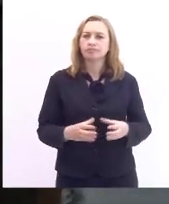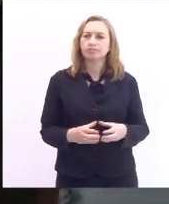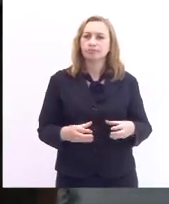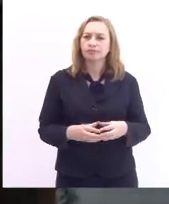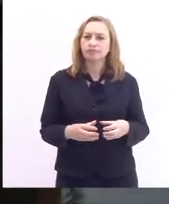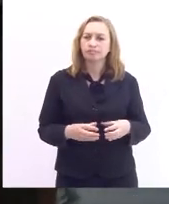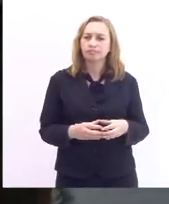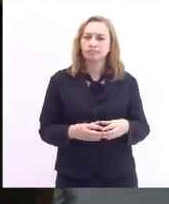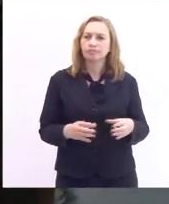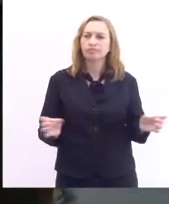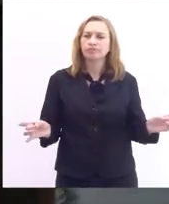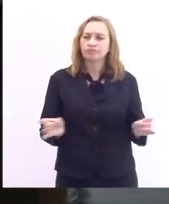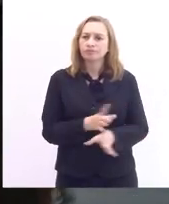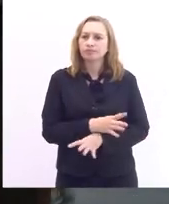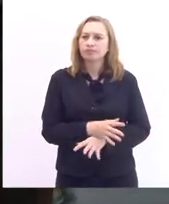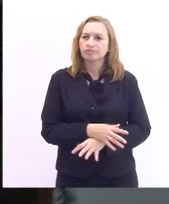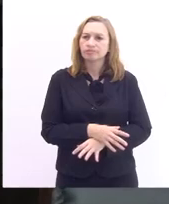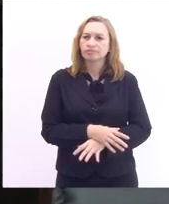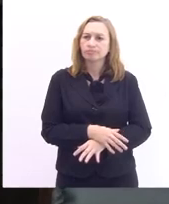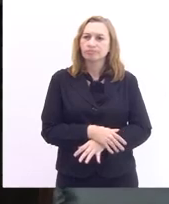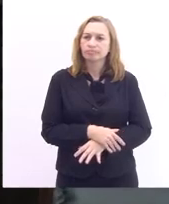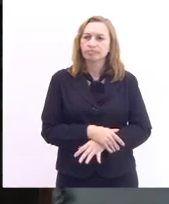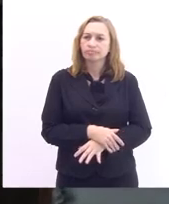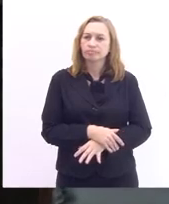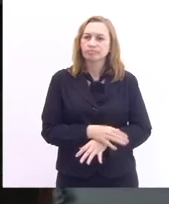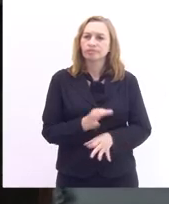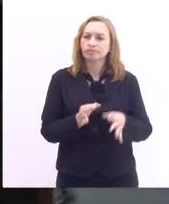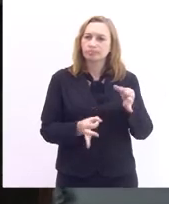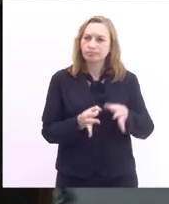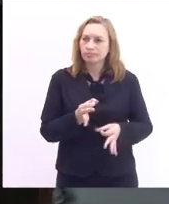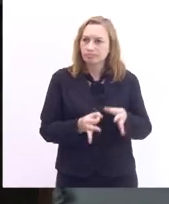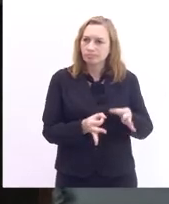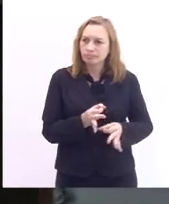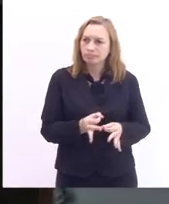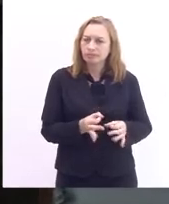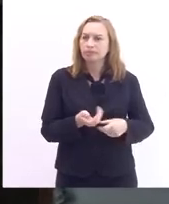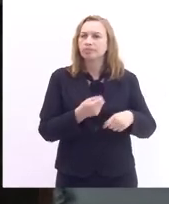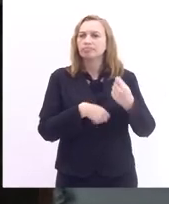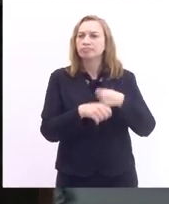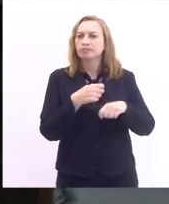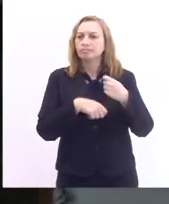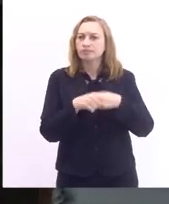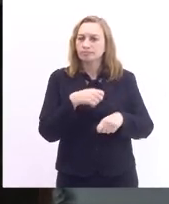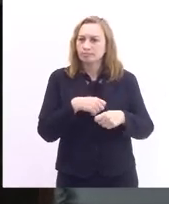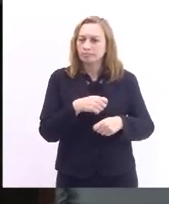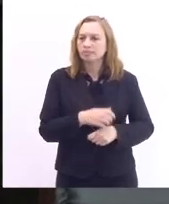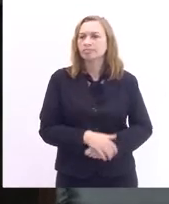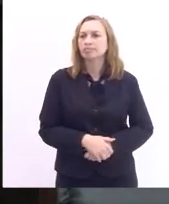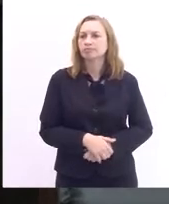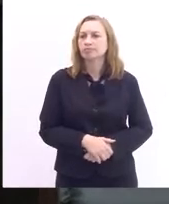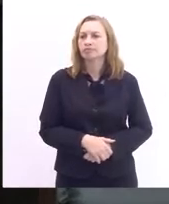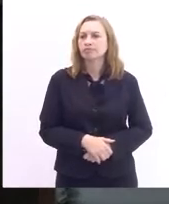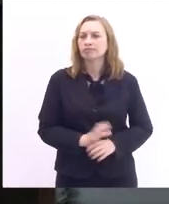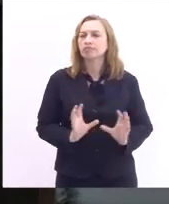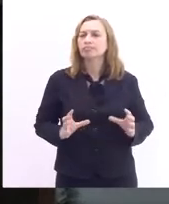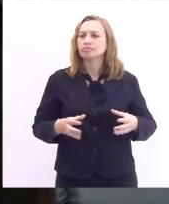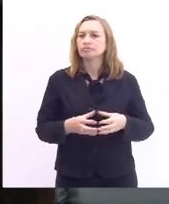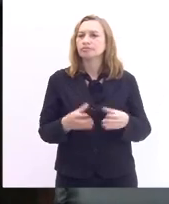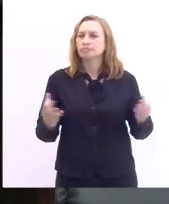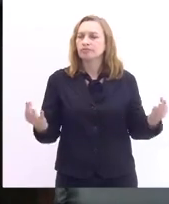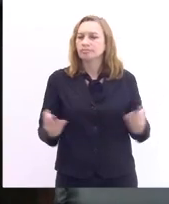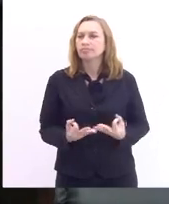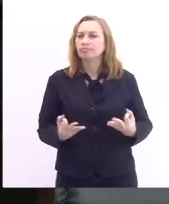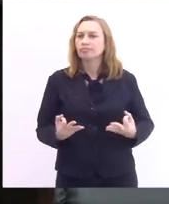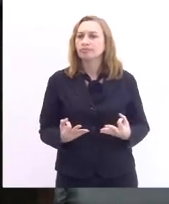sanado sanado é juridicamente administrativamente e com uma equipe